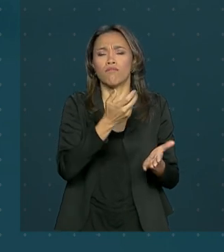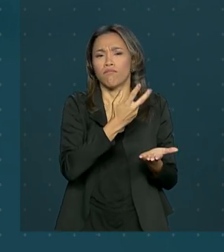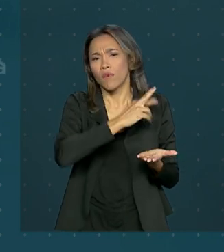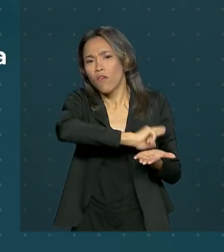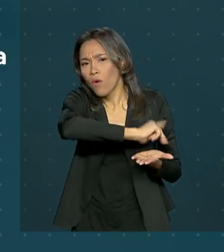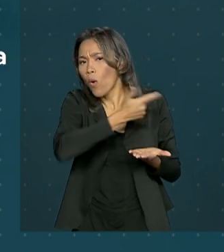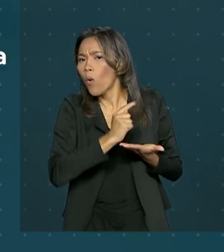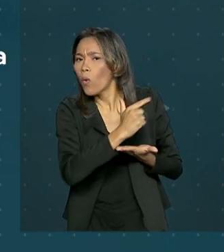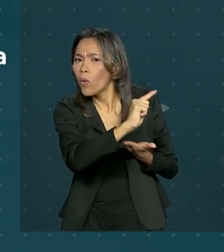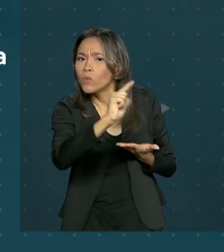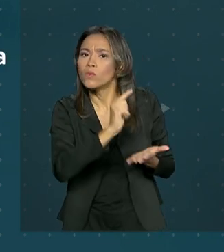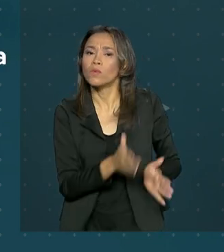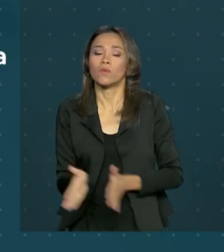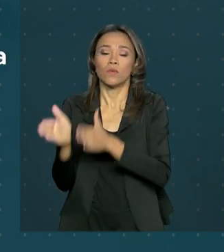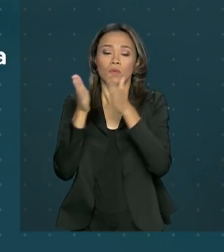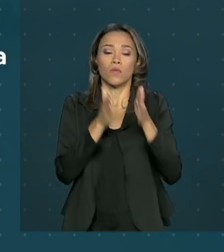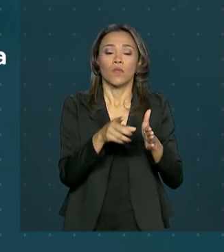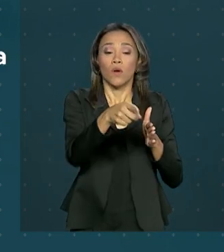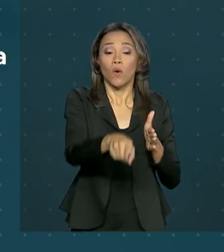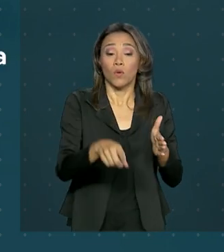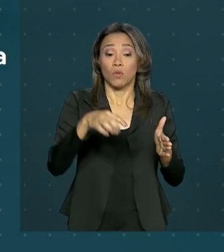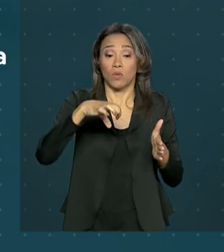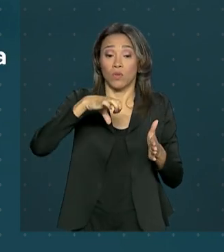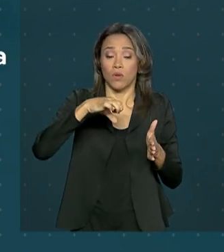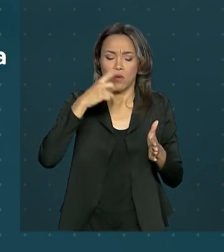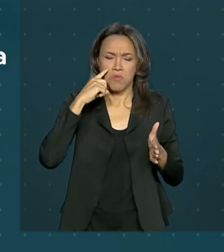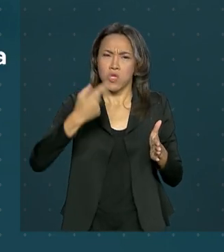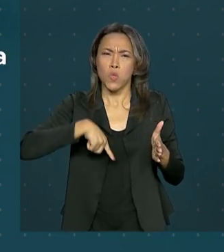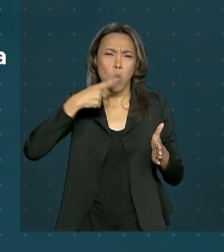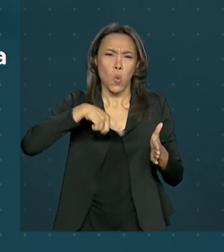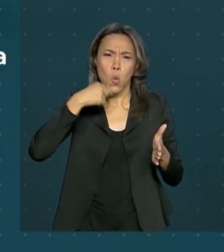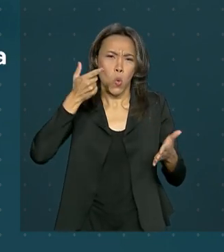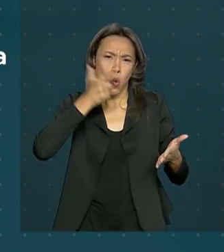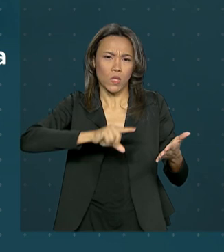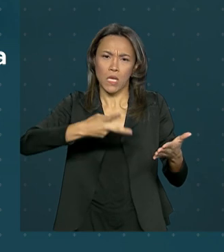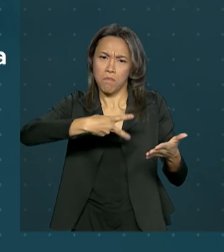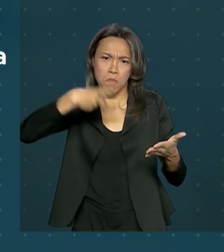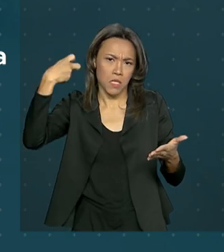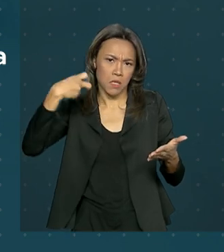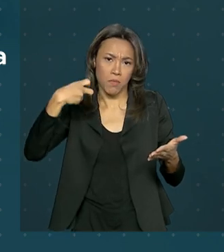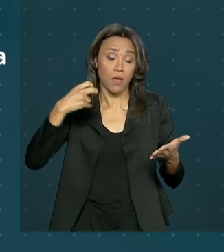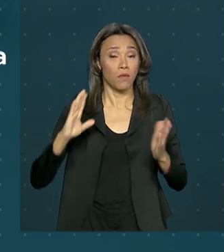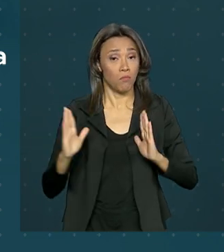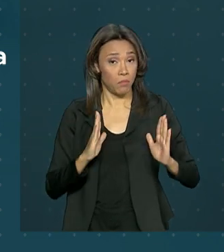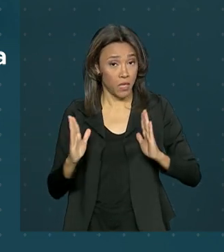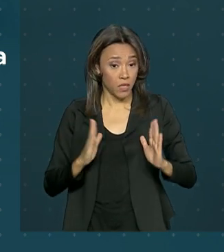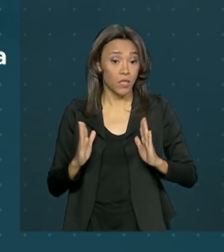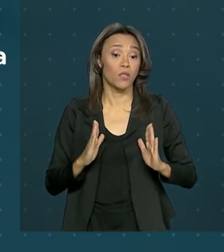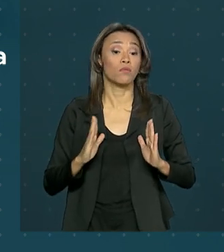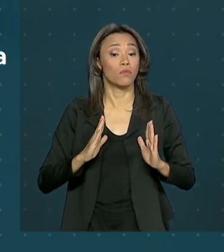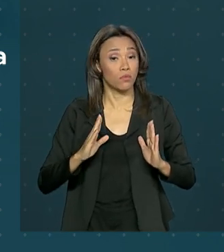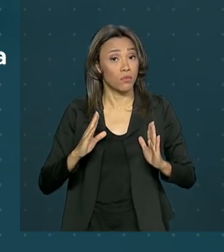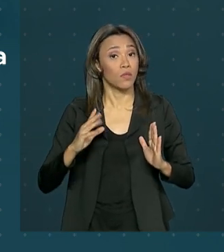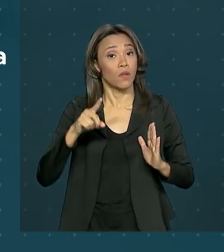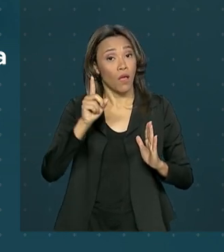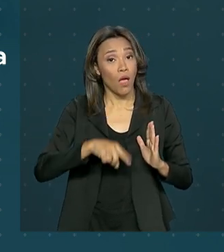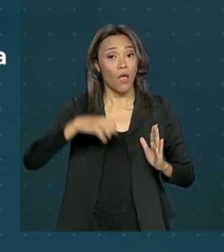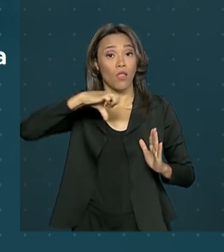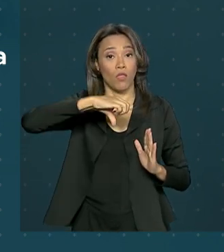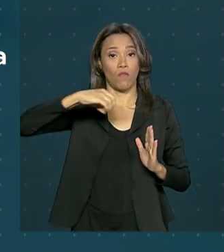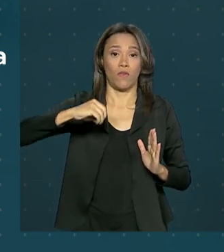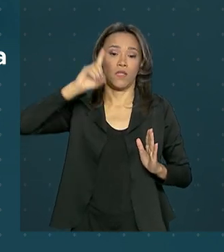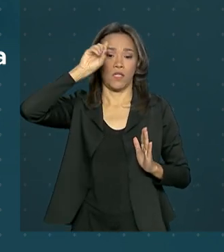vícios ocultos mais difíceis de serem percebidos dão ao consumidor o direito de reparo em até